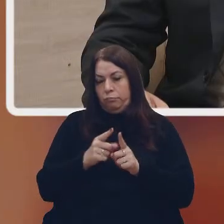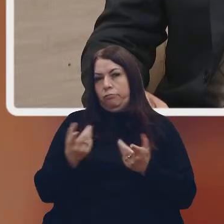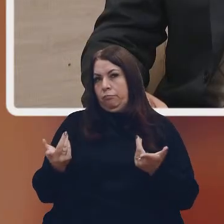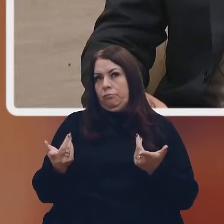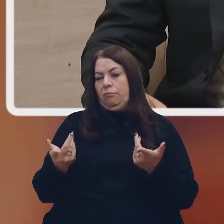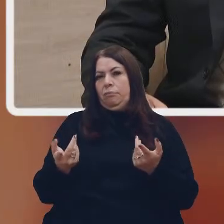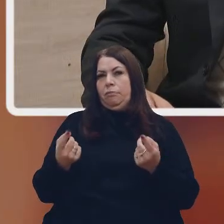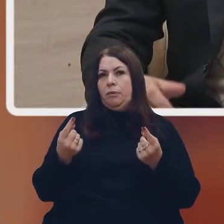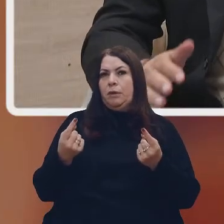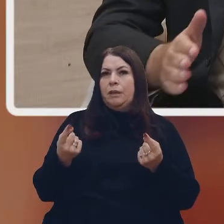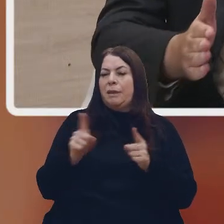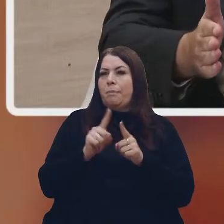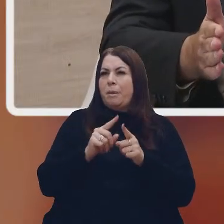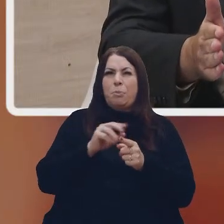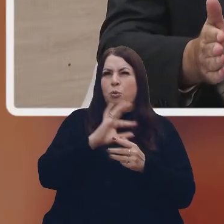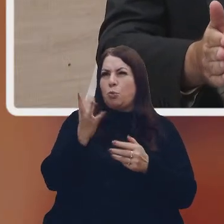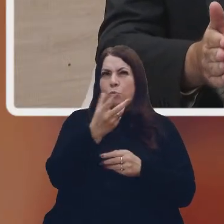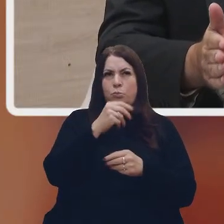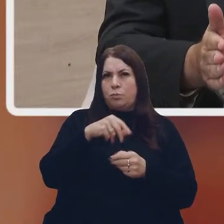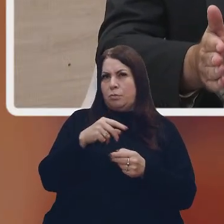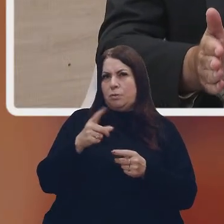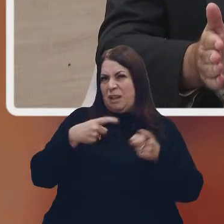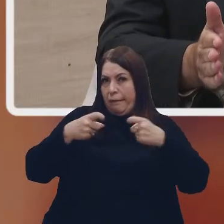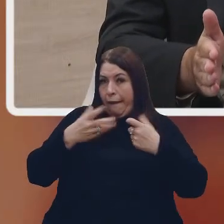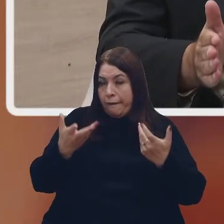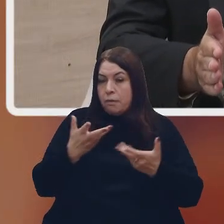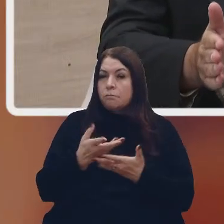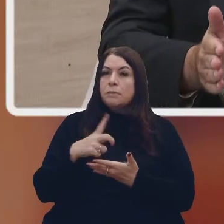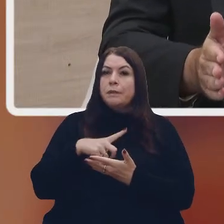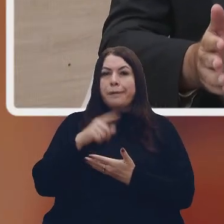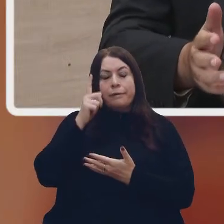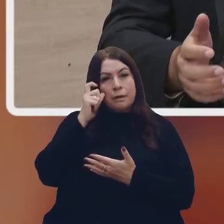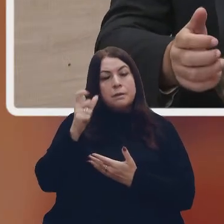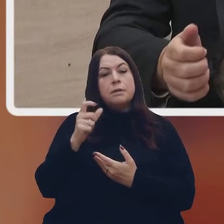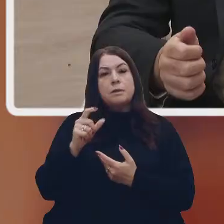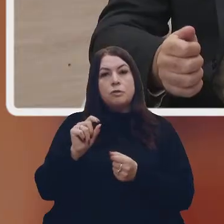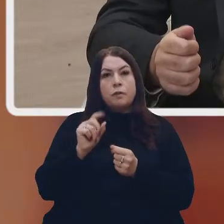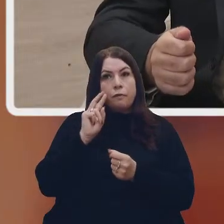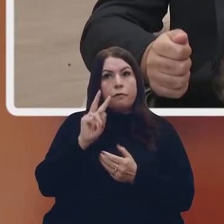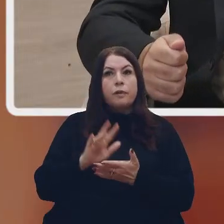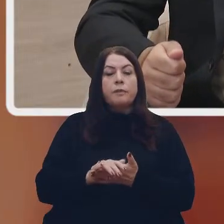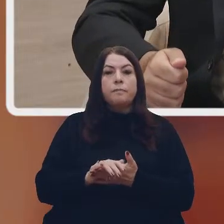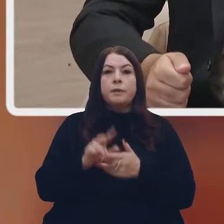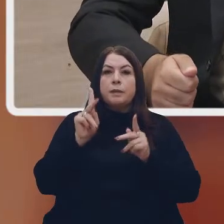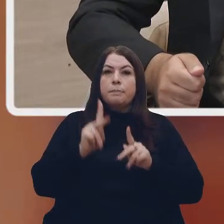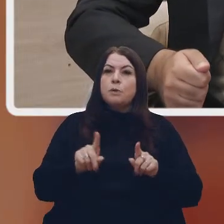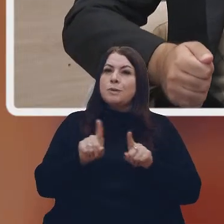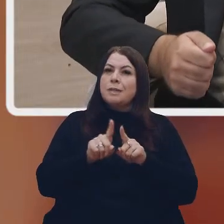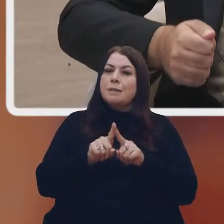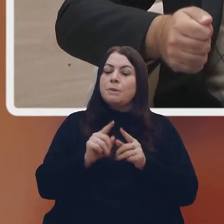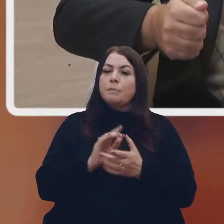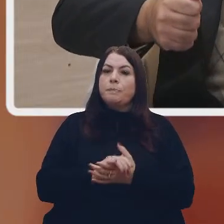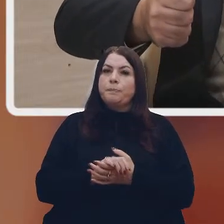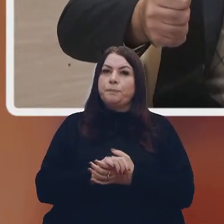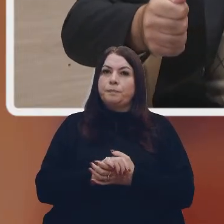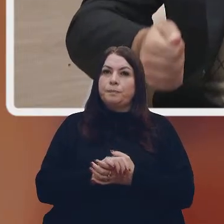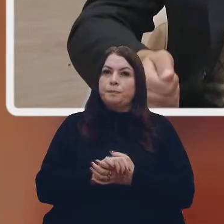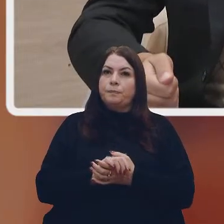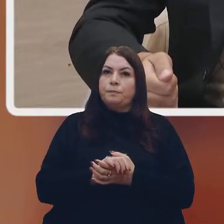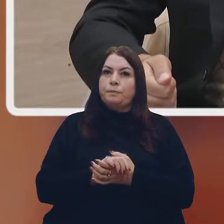oponentes e por aí afora. E é interessante ver as situações em que as pessoas também são